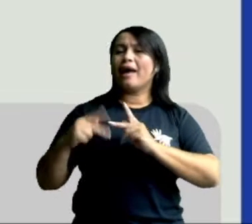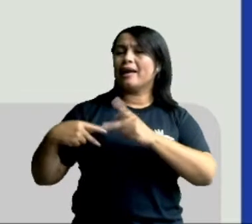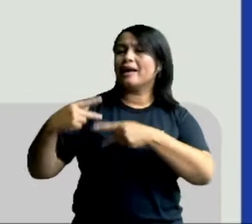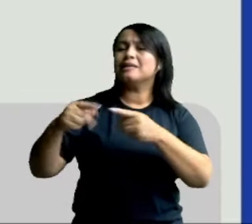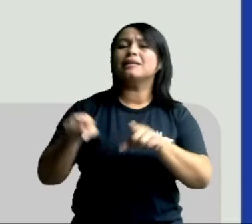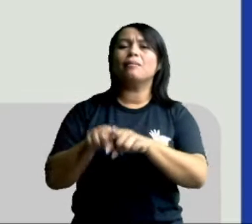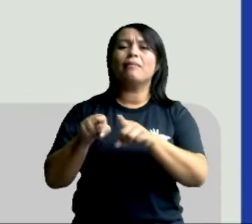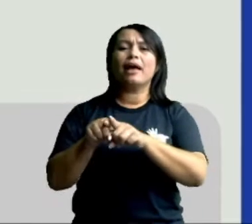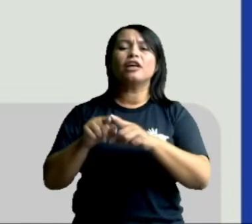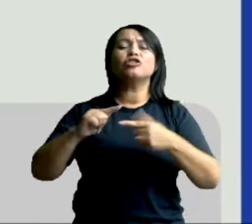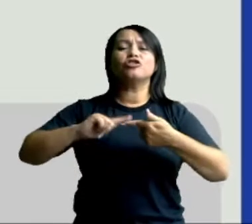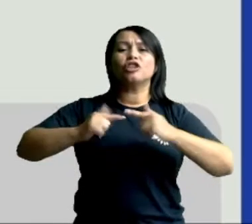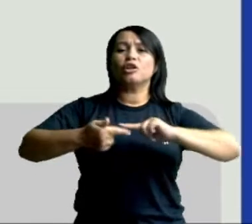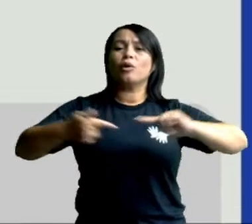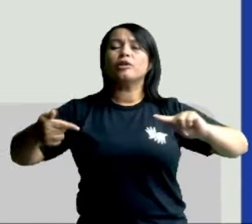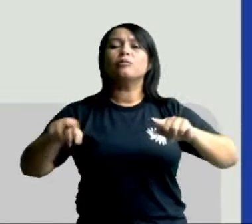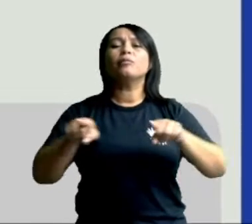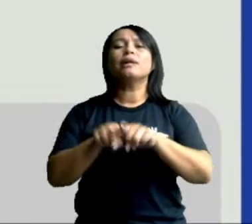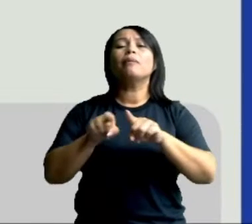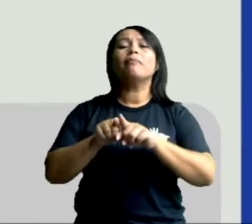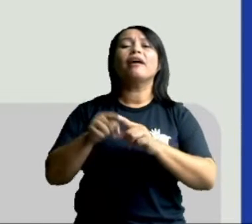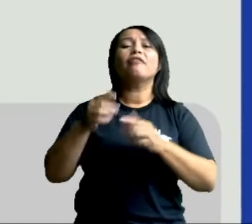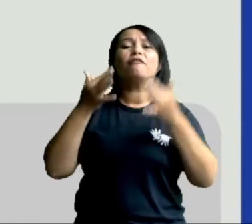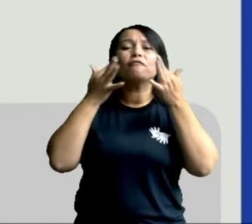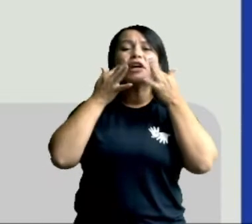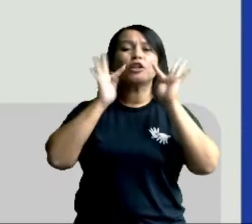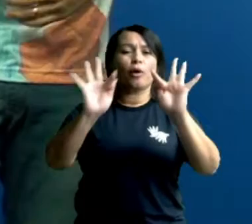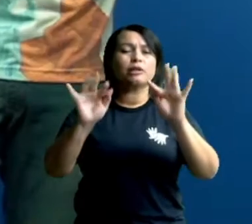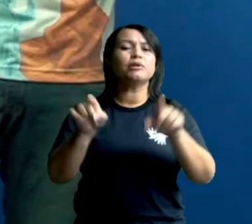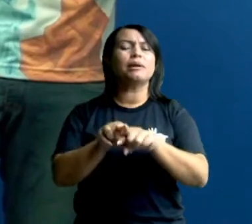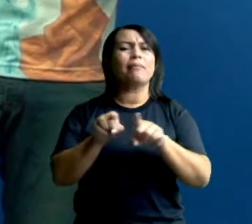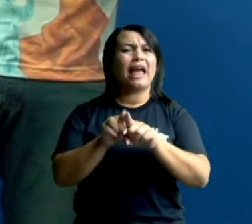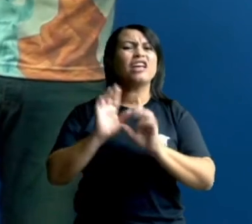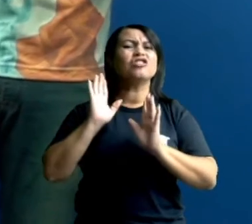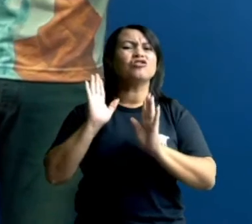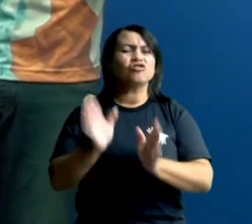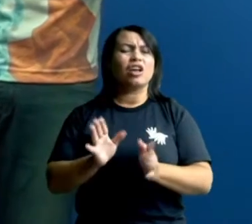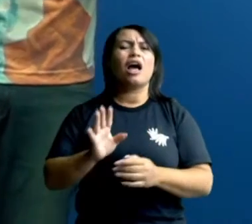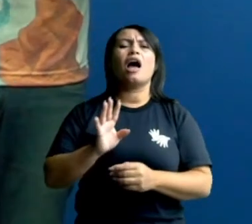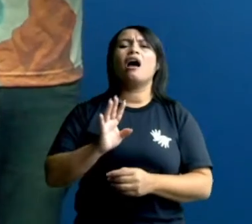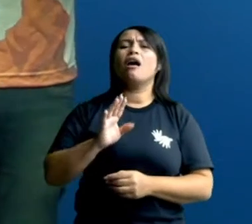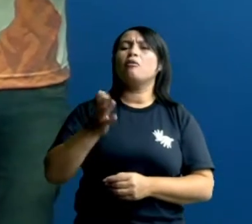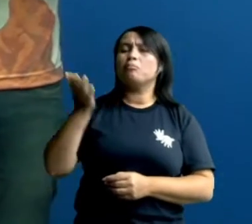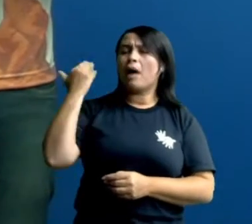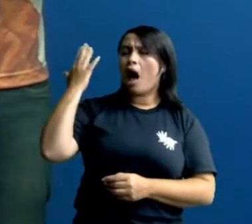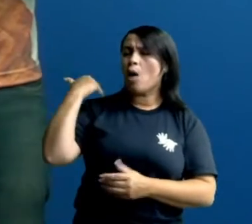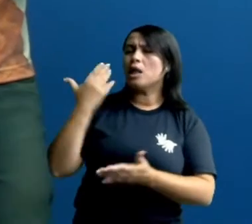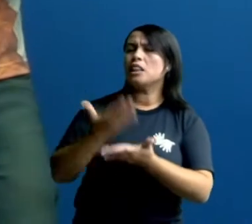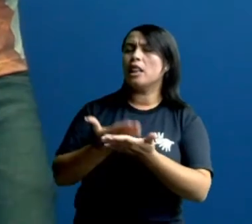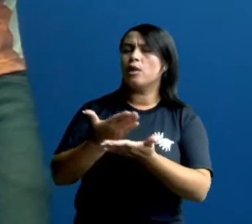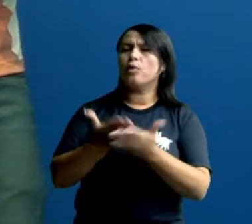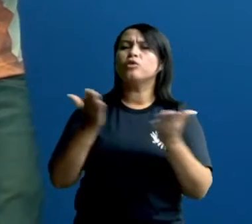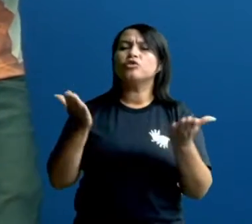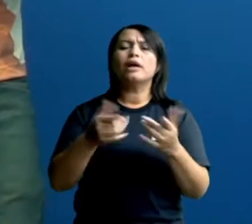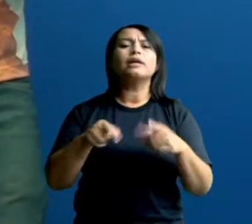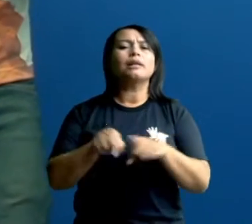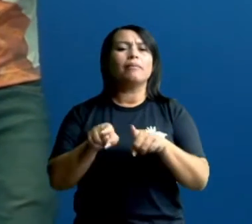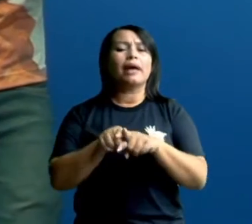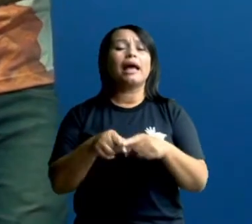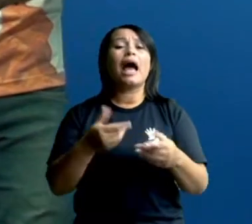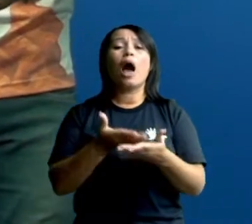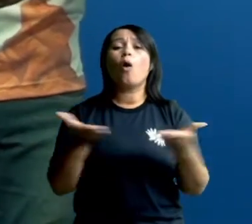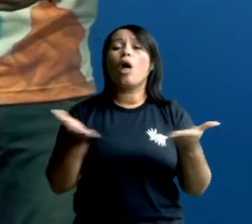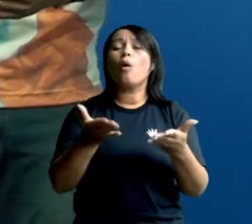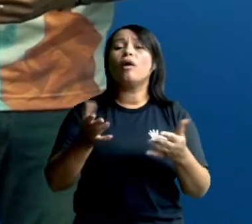genótipo e fenótipo. Todos esses objetos de conhecimento já foram tratados em aulas anteriores e nessa nossa aula